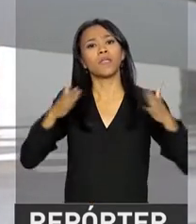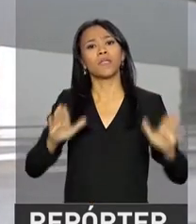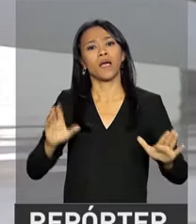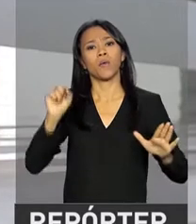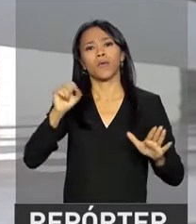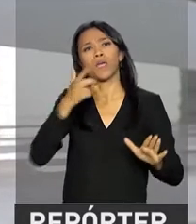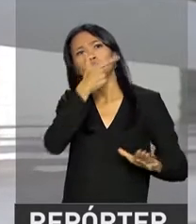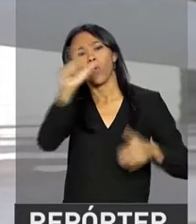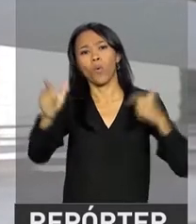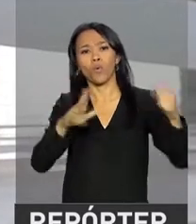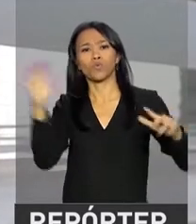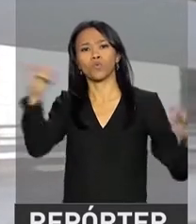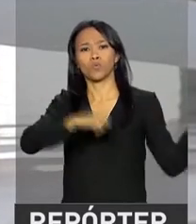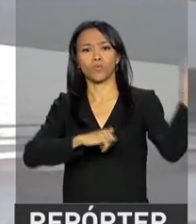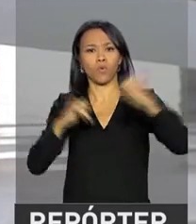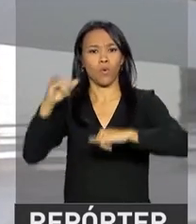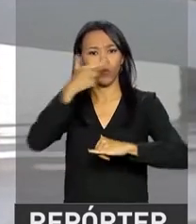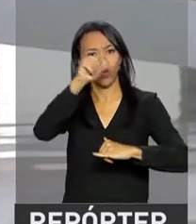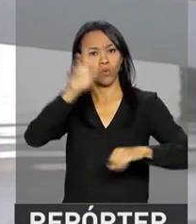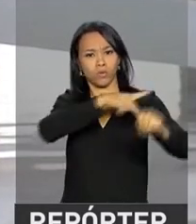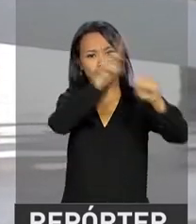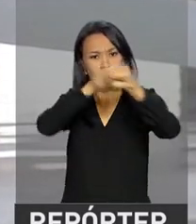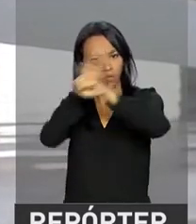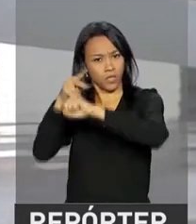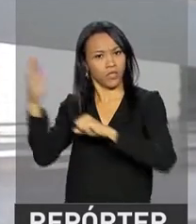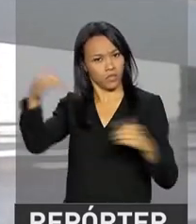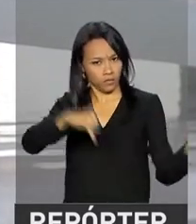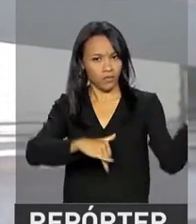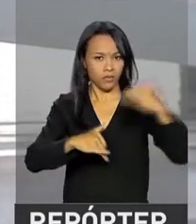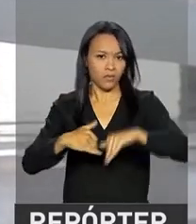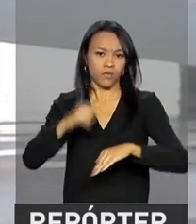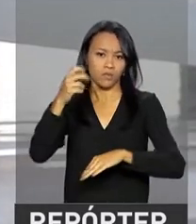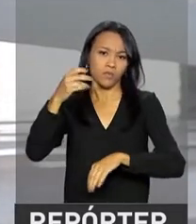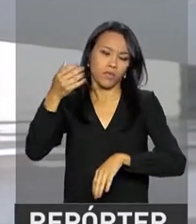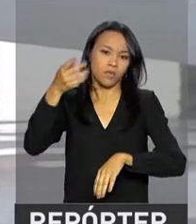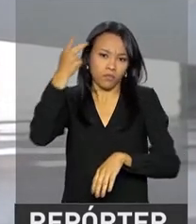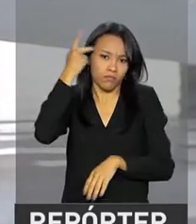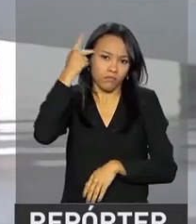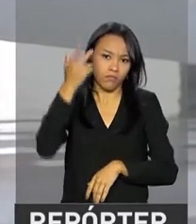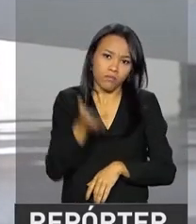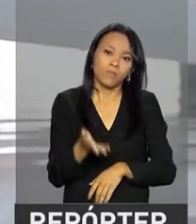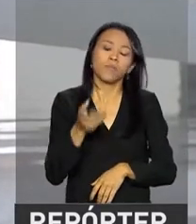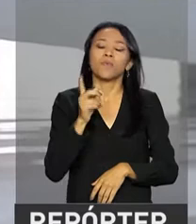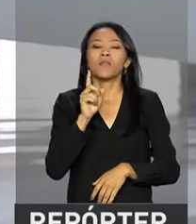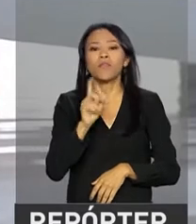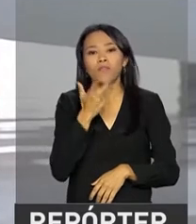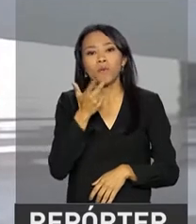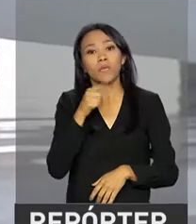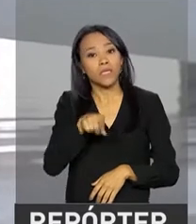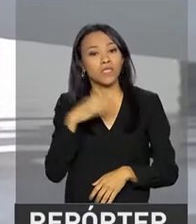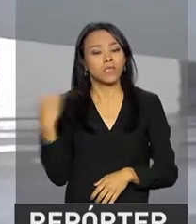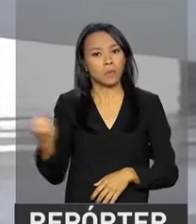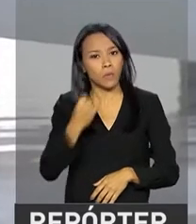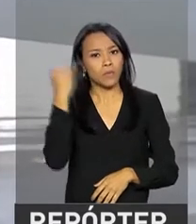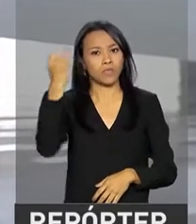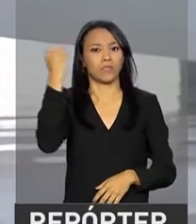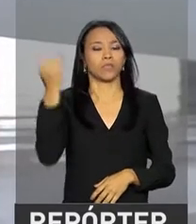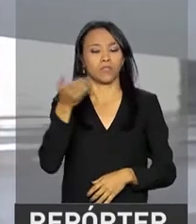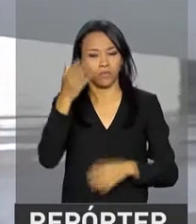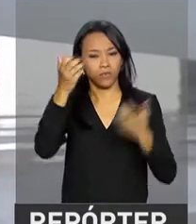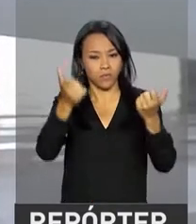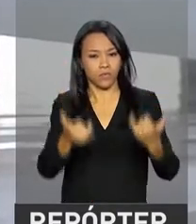aeroporto o presidente michel temer destacou a importância das obras para a aviação na região vamos